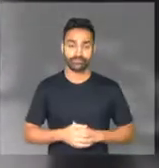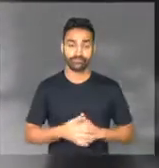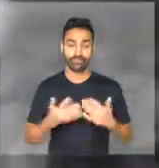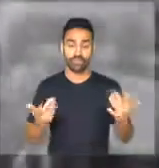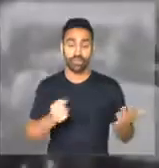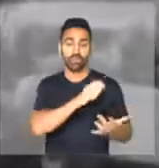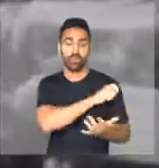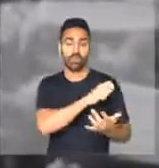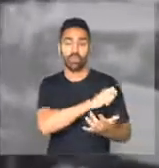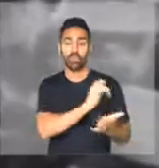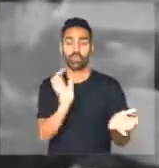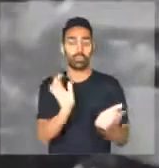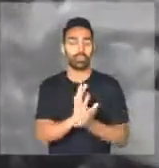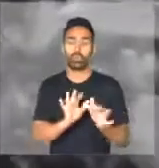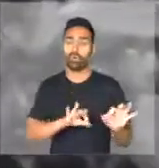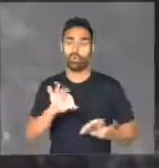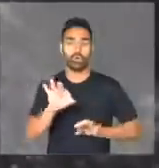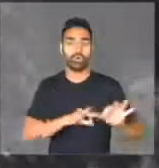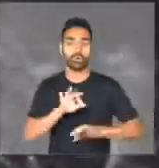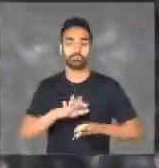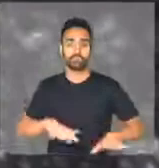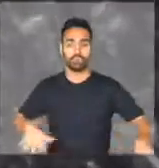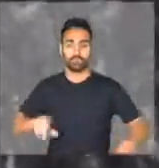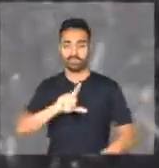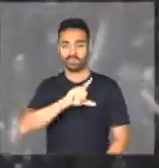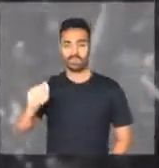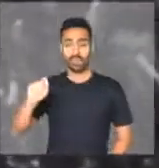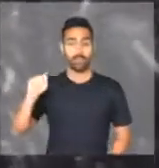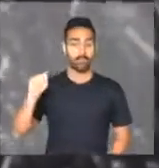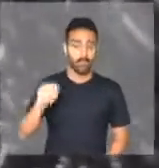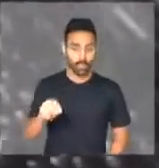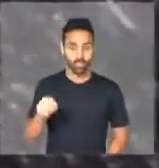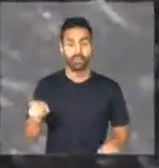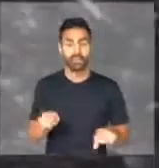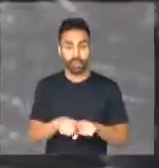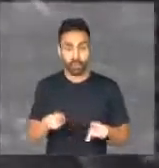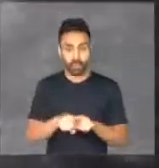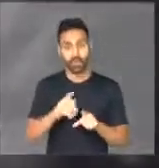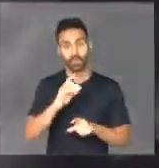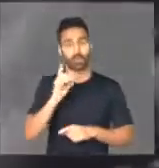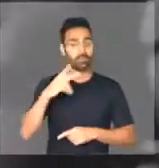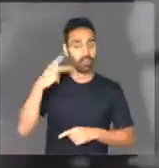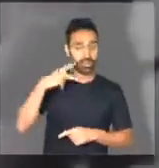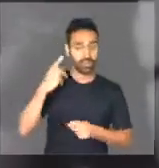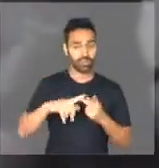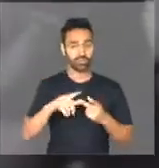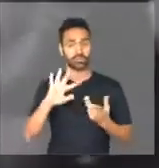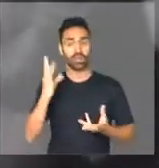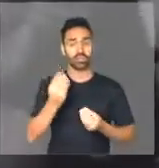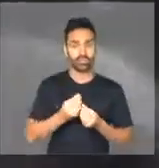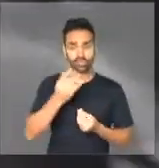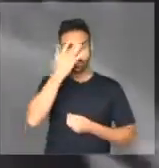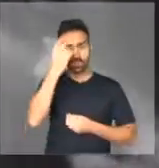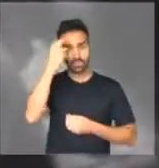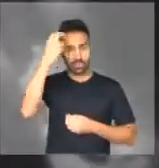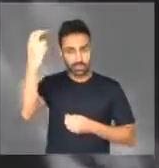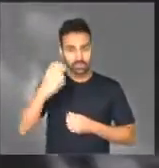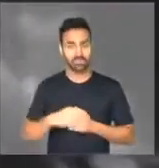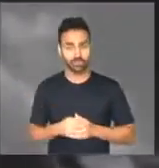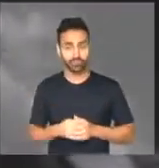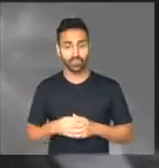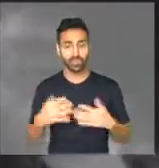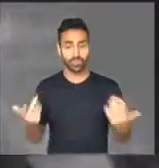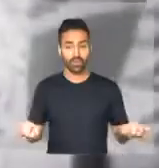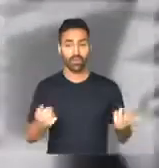os estudantes organizaram a passeata dos 100 mil, em que também participaram políticos, artistas e intelectuais. O